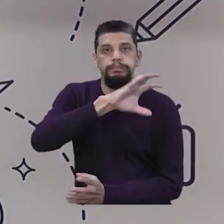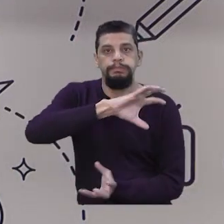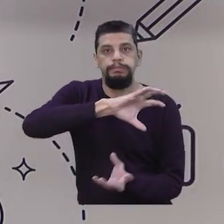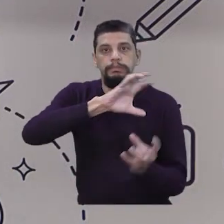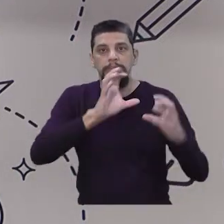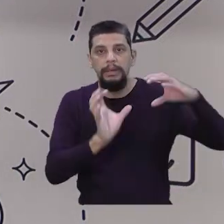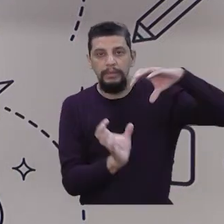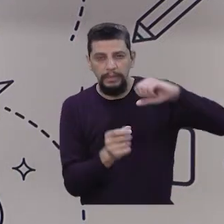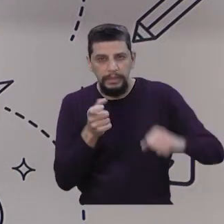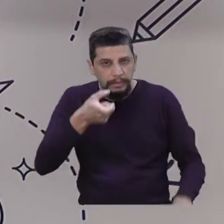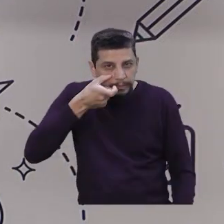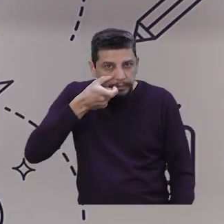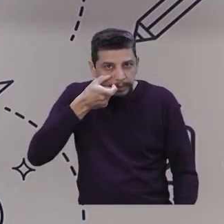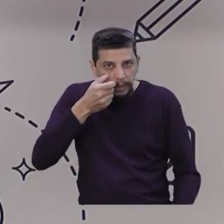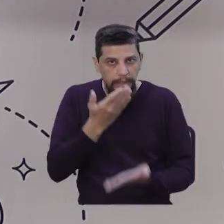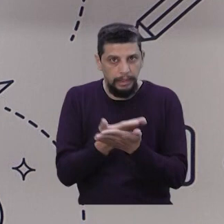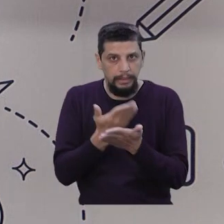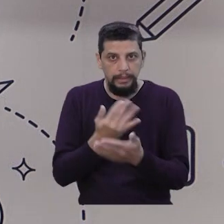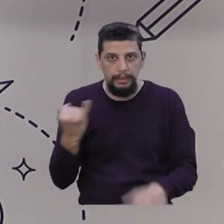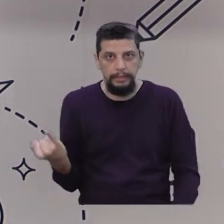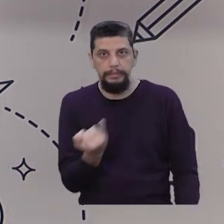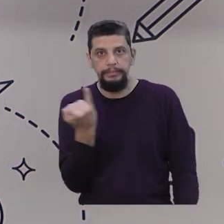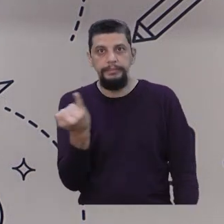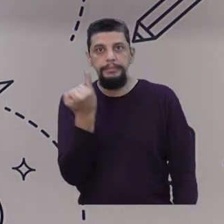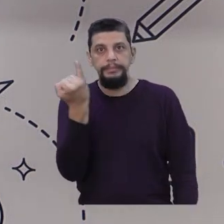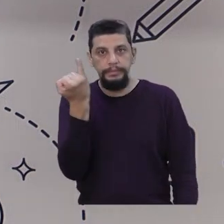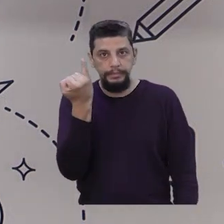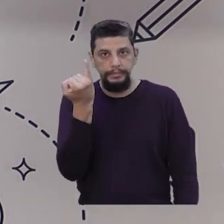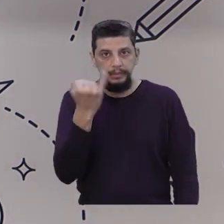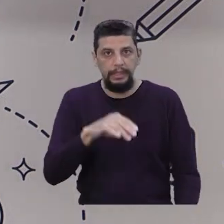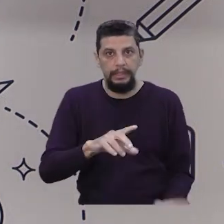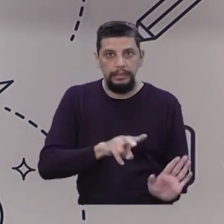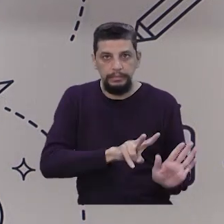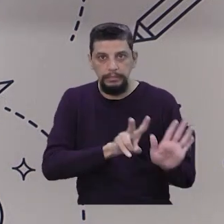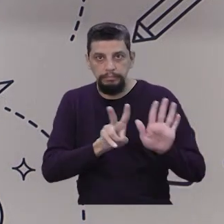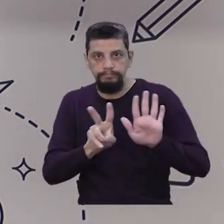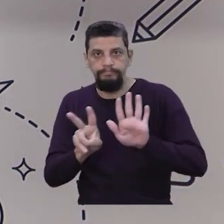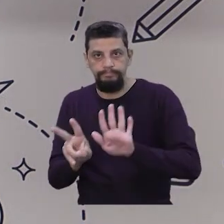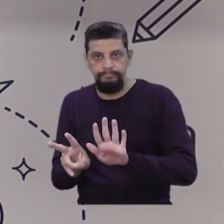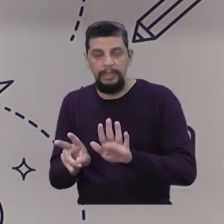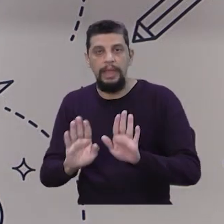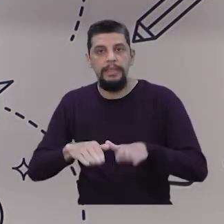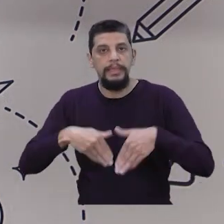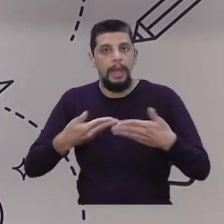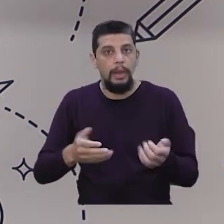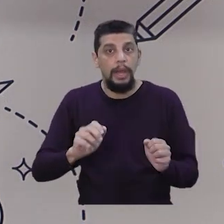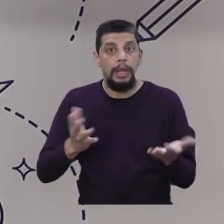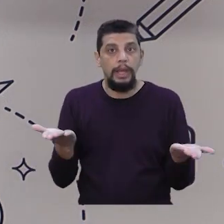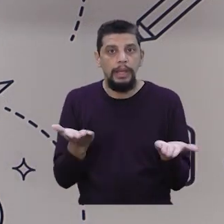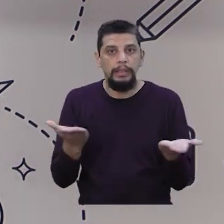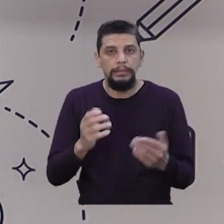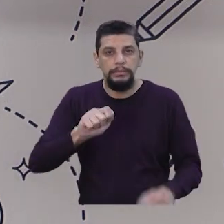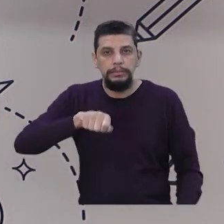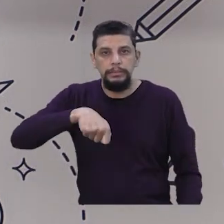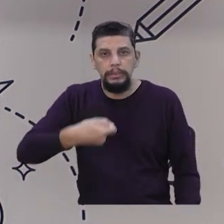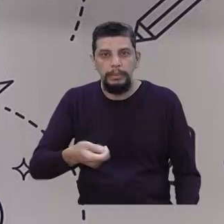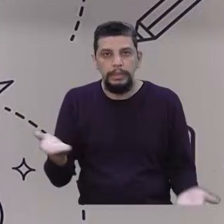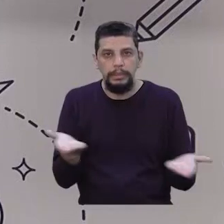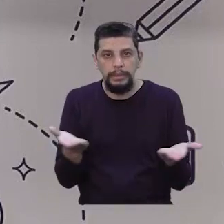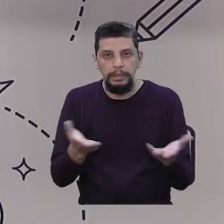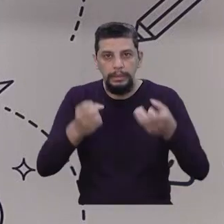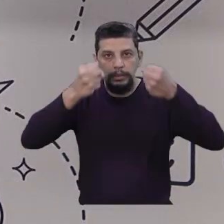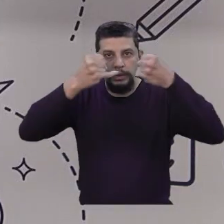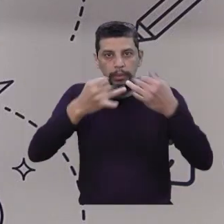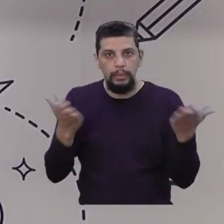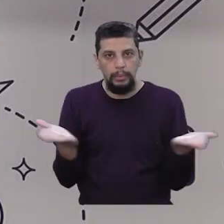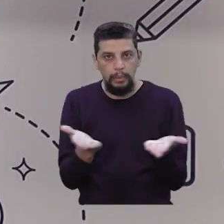cabeça. Você assistiu essa aula? Importante estar acompanhando essas aulas durante a semana, né? Então, é sobre isso que nós vamos falar